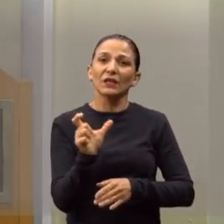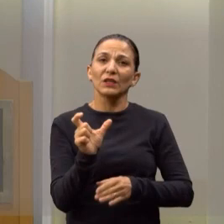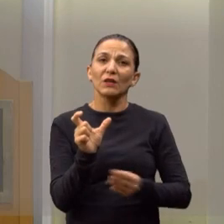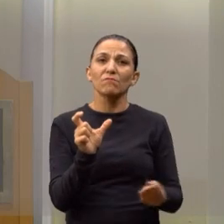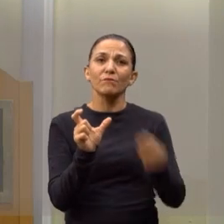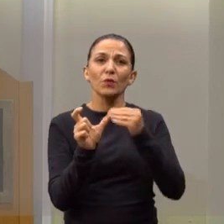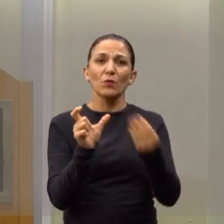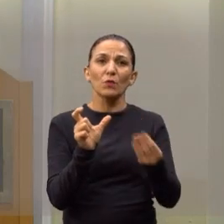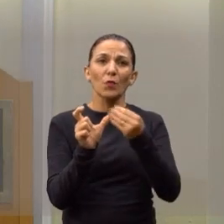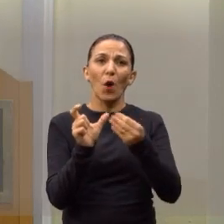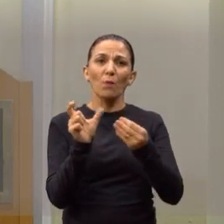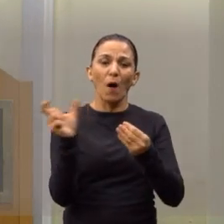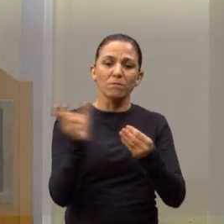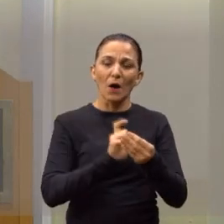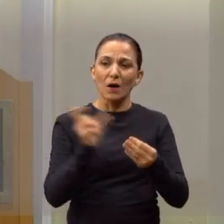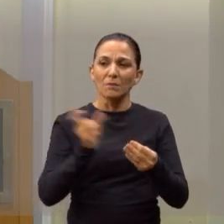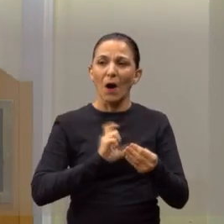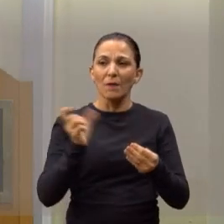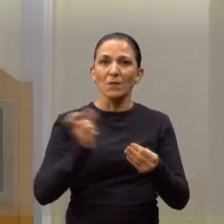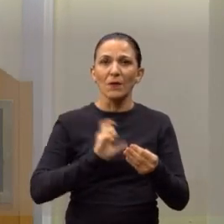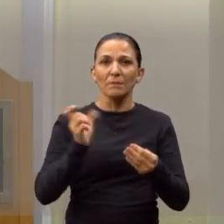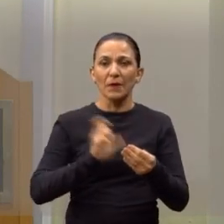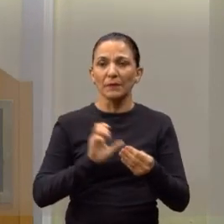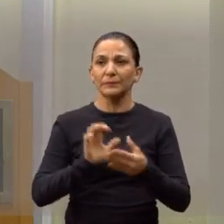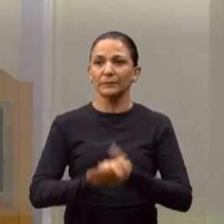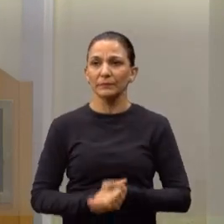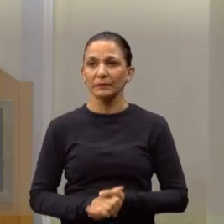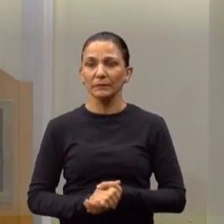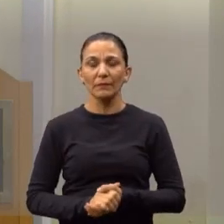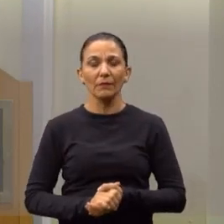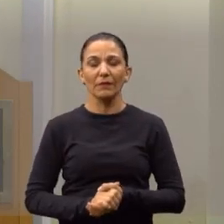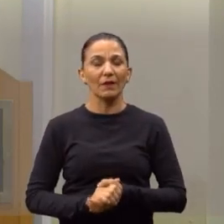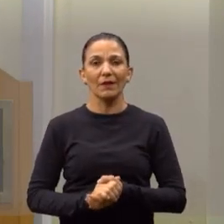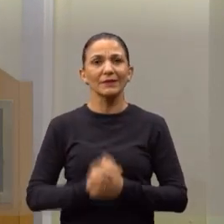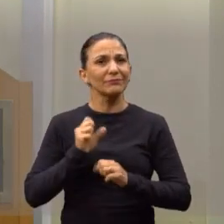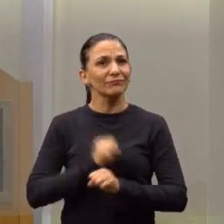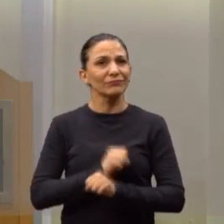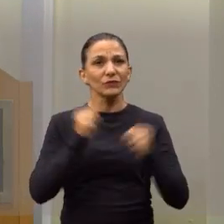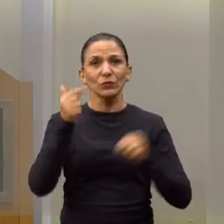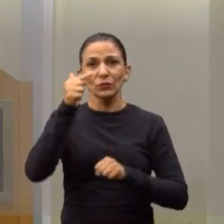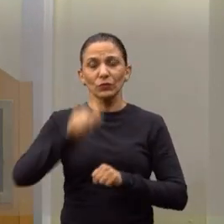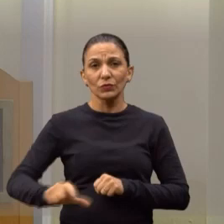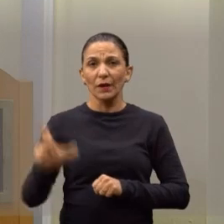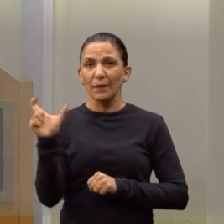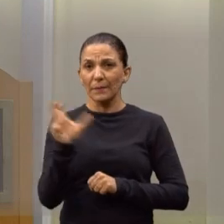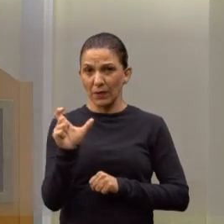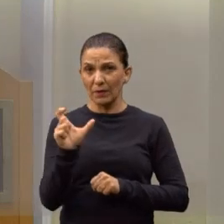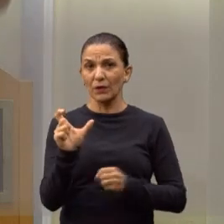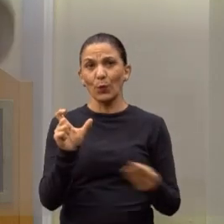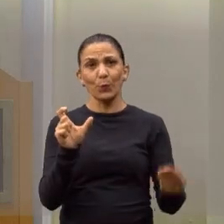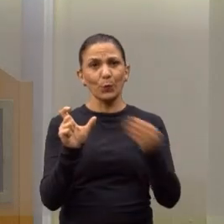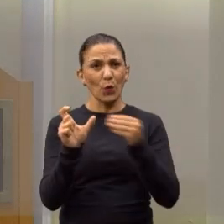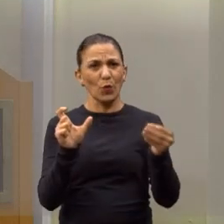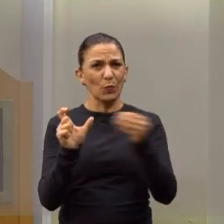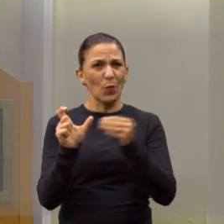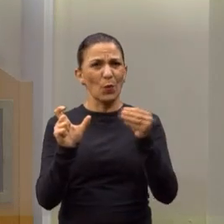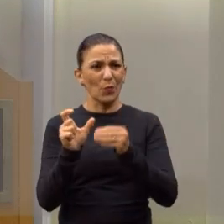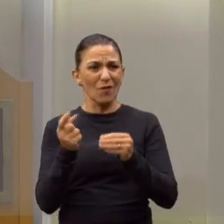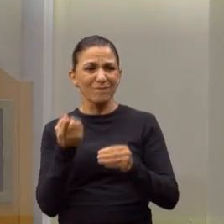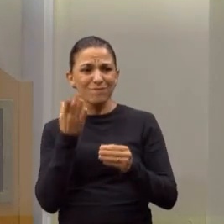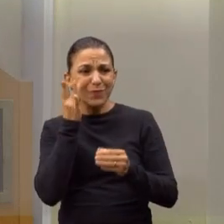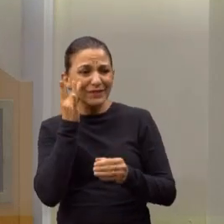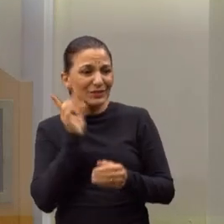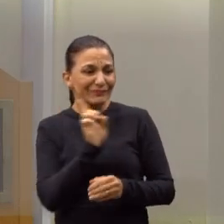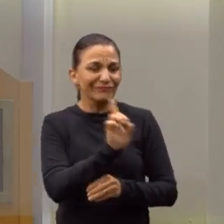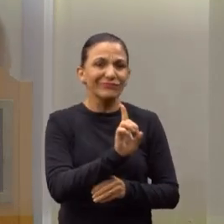em 2023, a gente seguir com essa lógica de recarga do bilhete do ônibus, para fazer a recarga da passagem